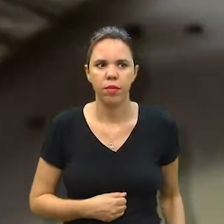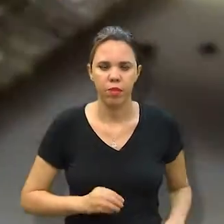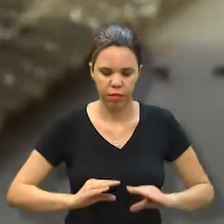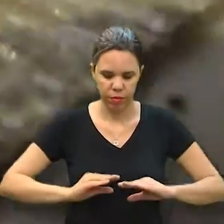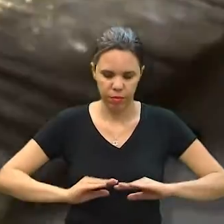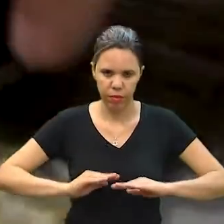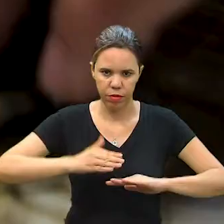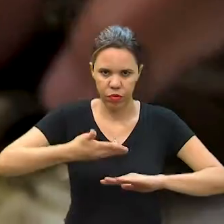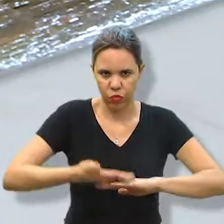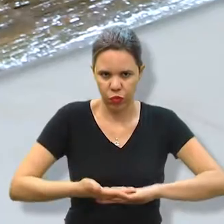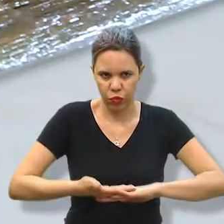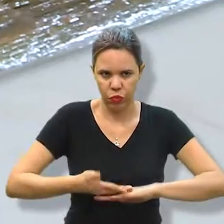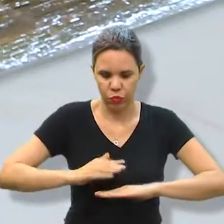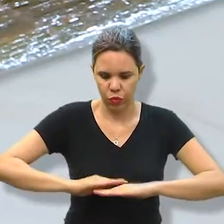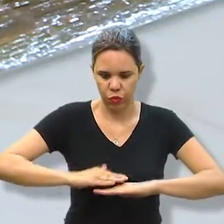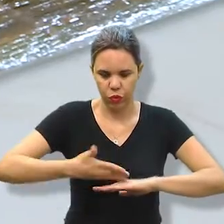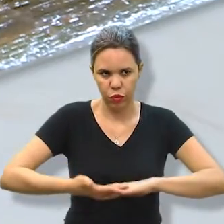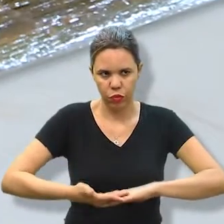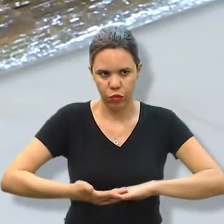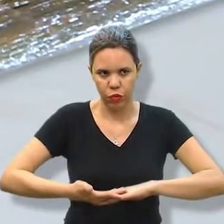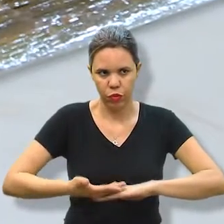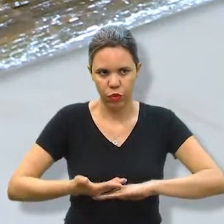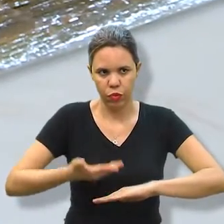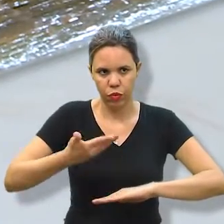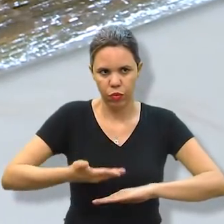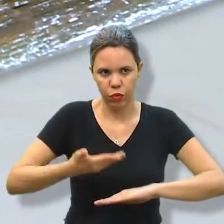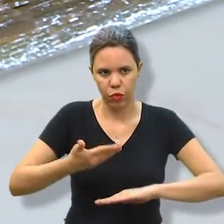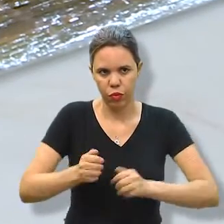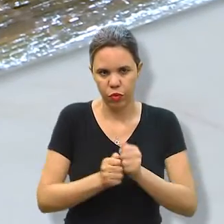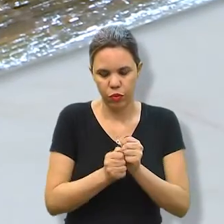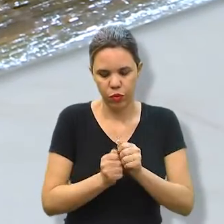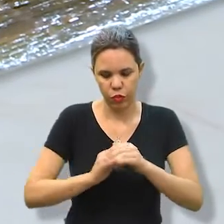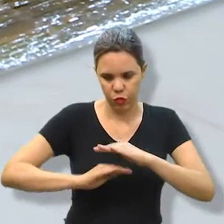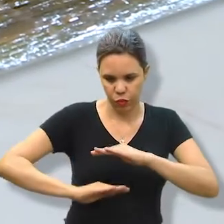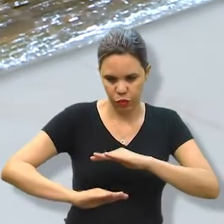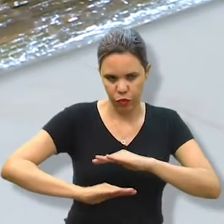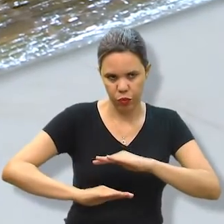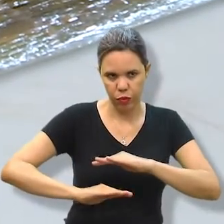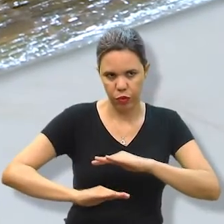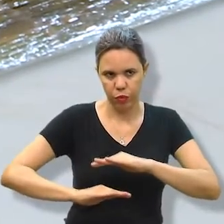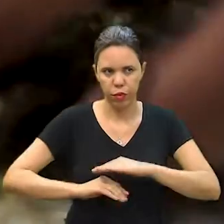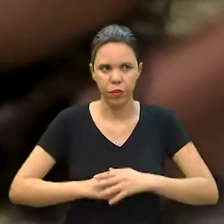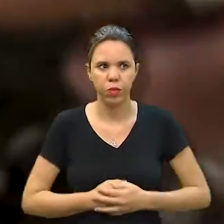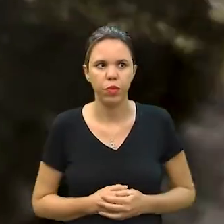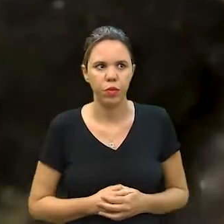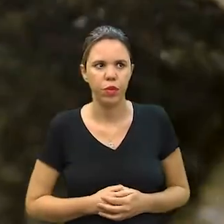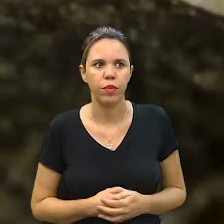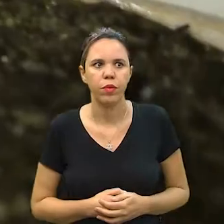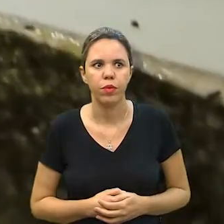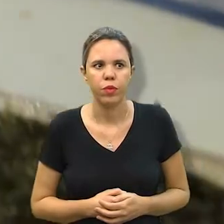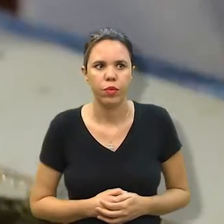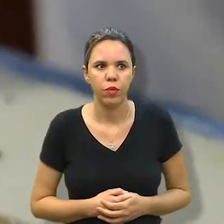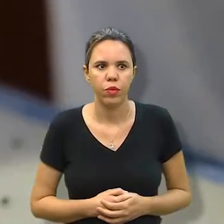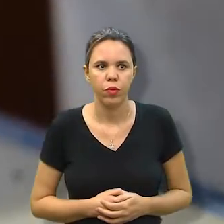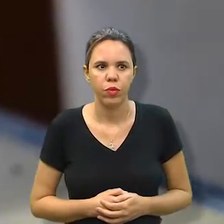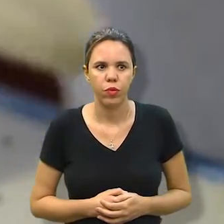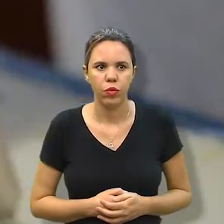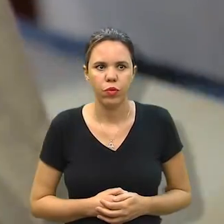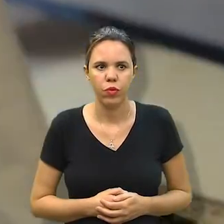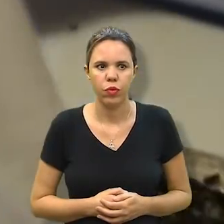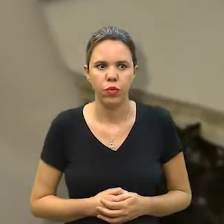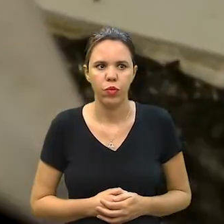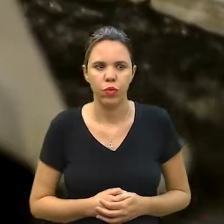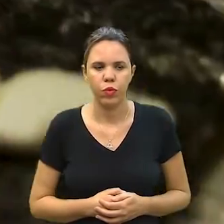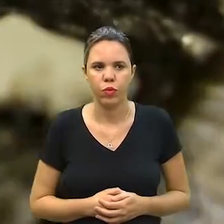é na esteira vir honored forma que ele fique para cima e o arroz para baixo como a